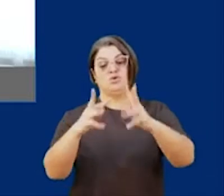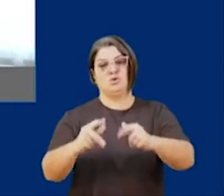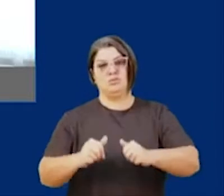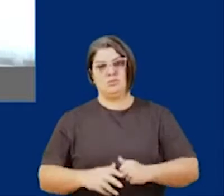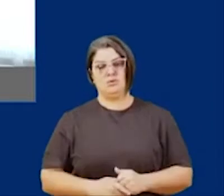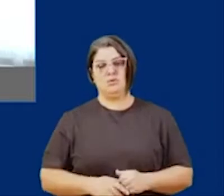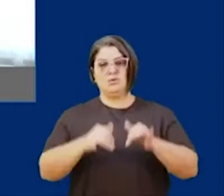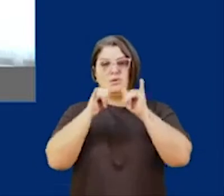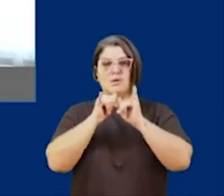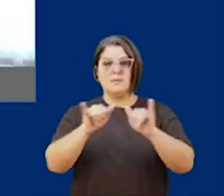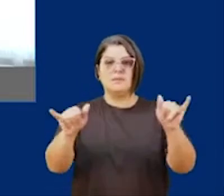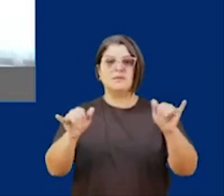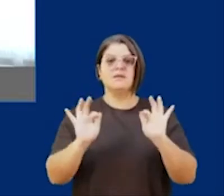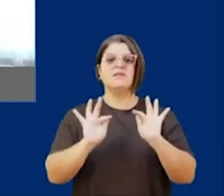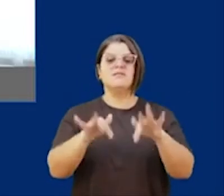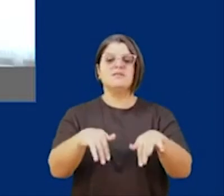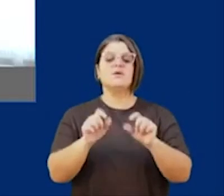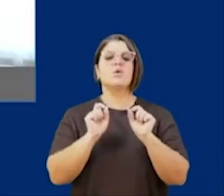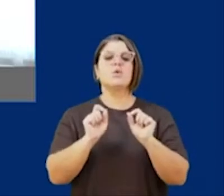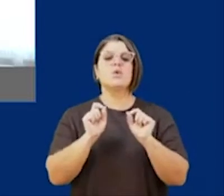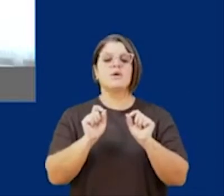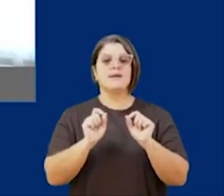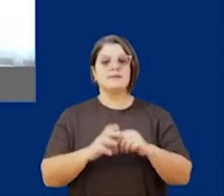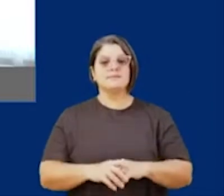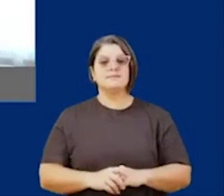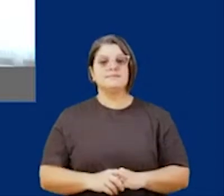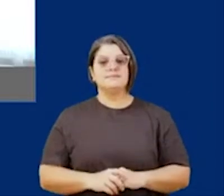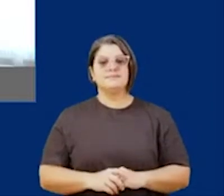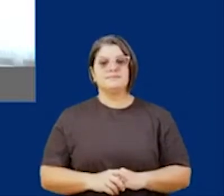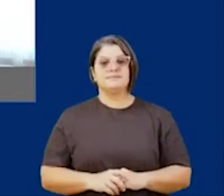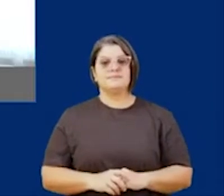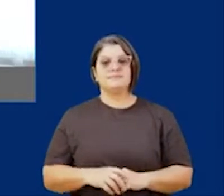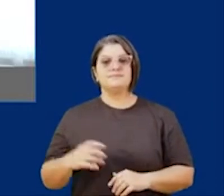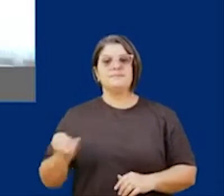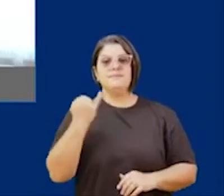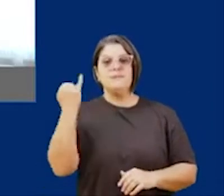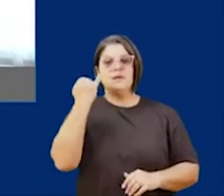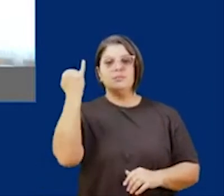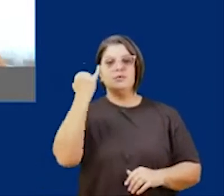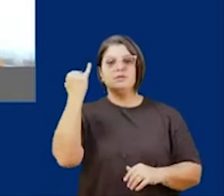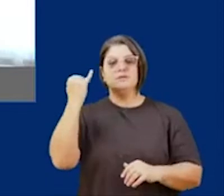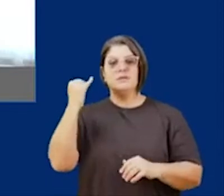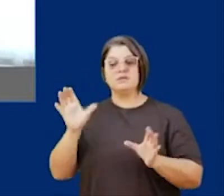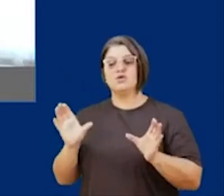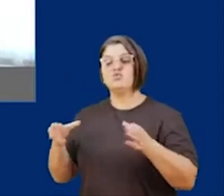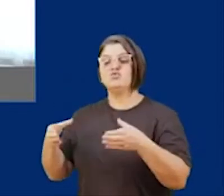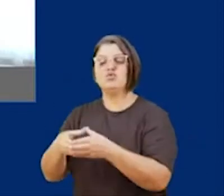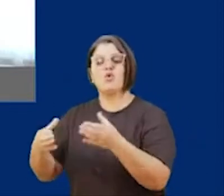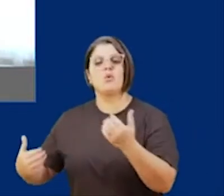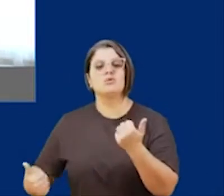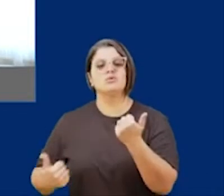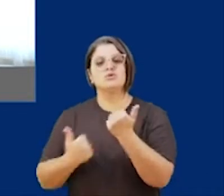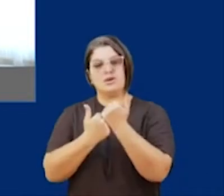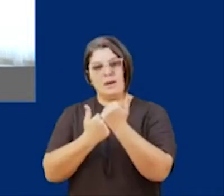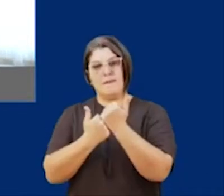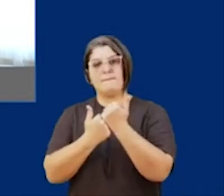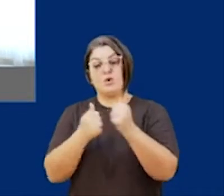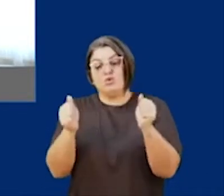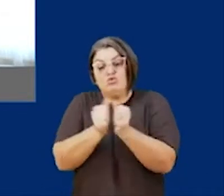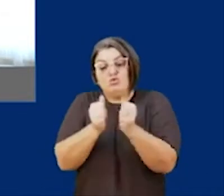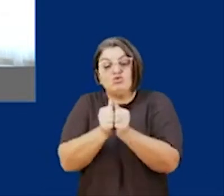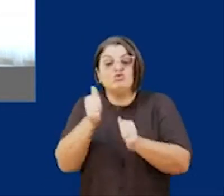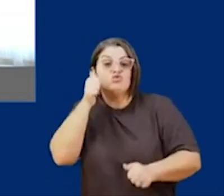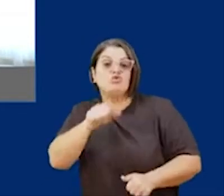final que eu queria deixar aqui nessa fala é a da importância das redes de apoio que atuem de forma coadjuvante à mãe, né?